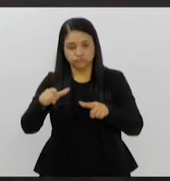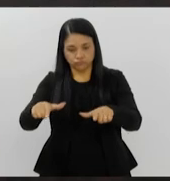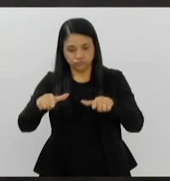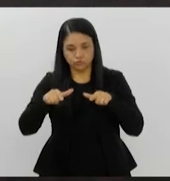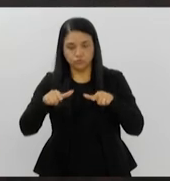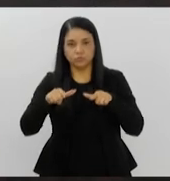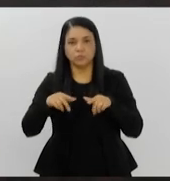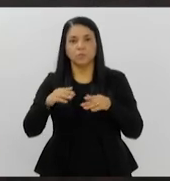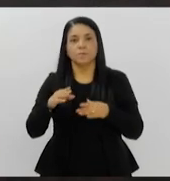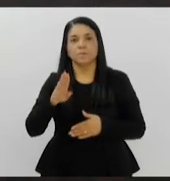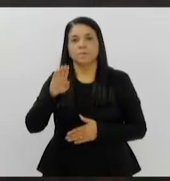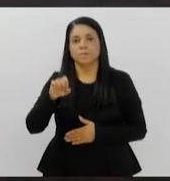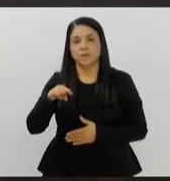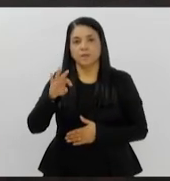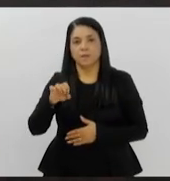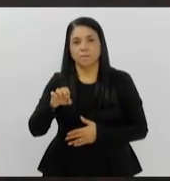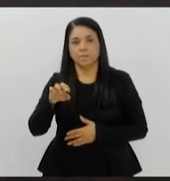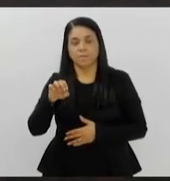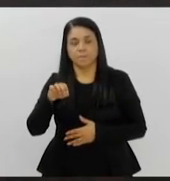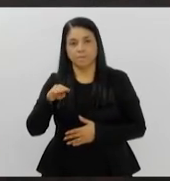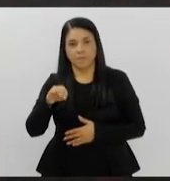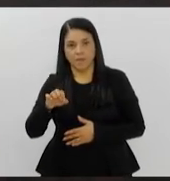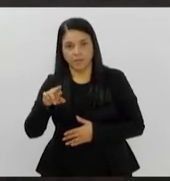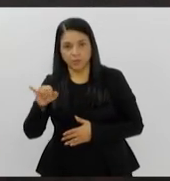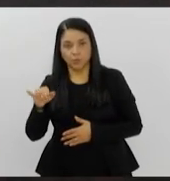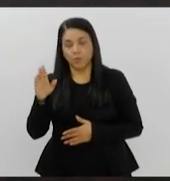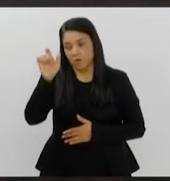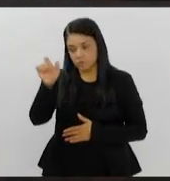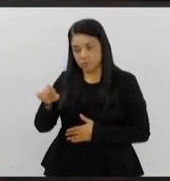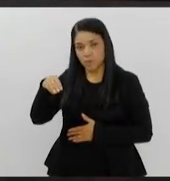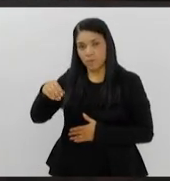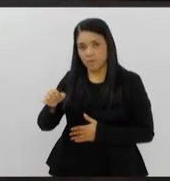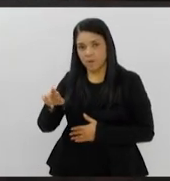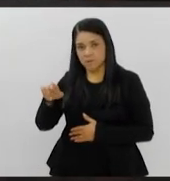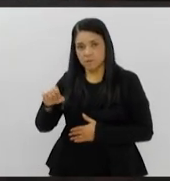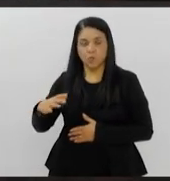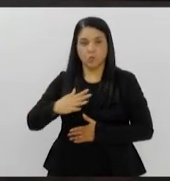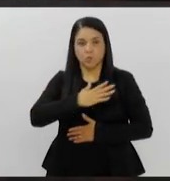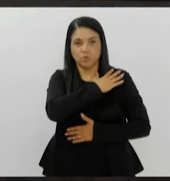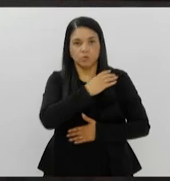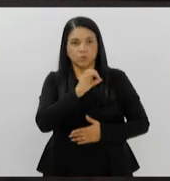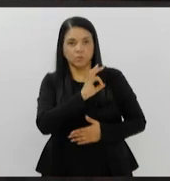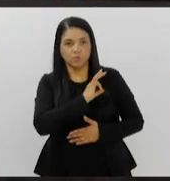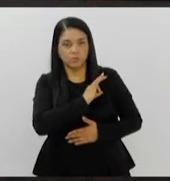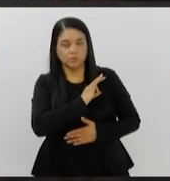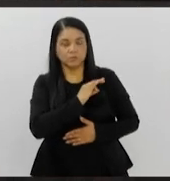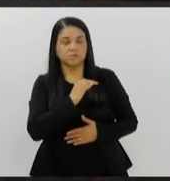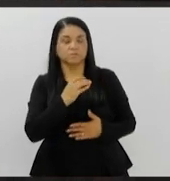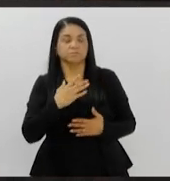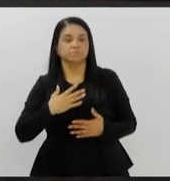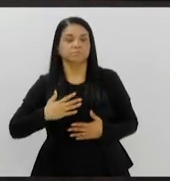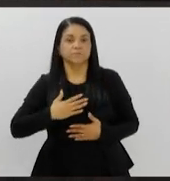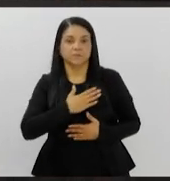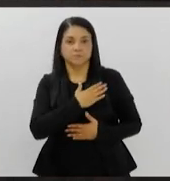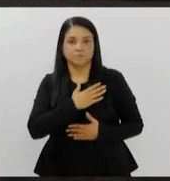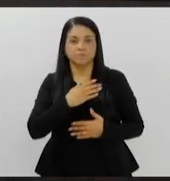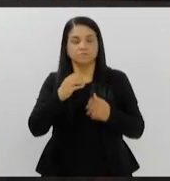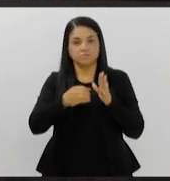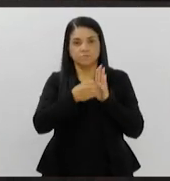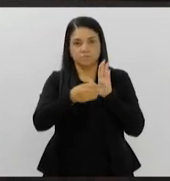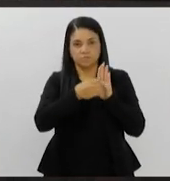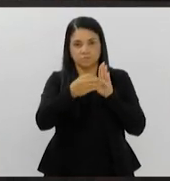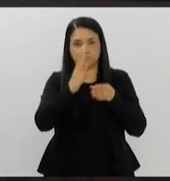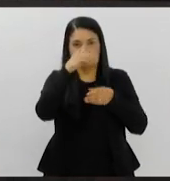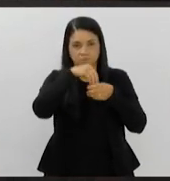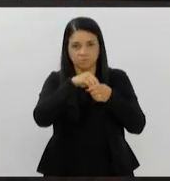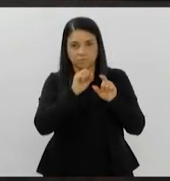Janeiro ao senhor Marcelo Moreira Marlheiros, coronel da Polícia Militar do Estado do Rio de Janeiro. Parecer da Comissão de Normas Internas,